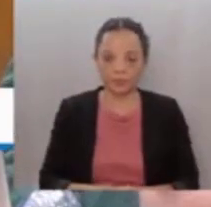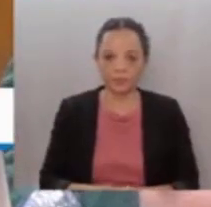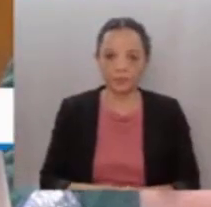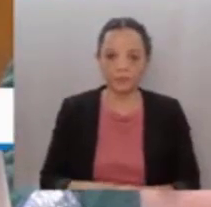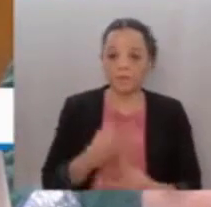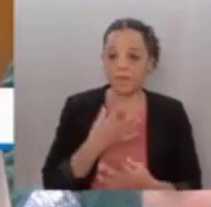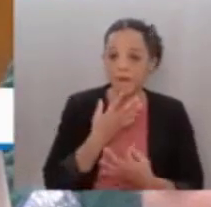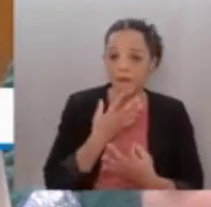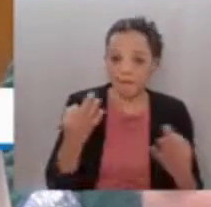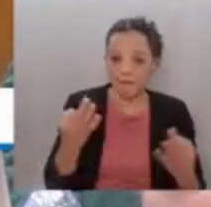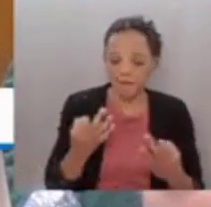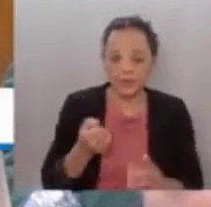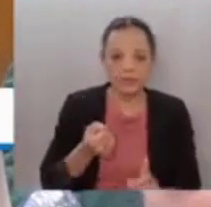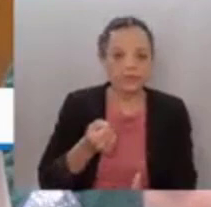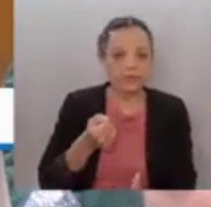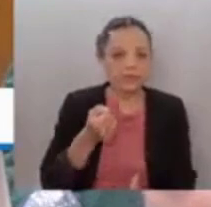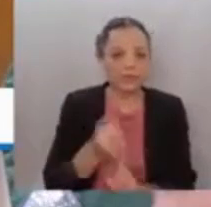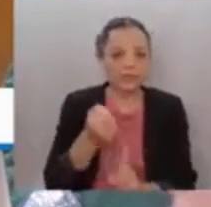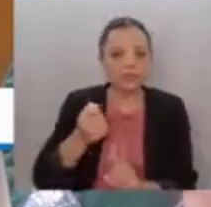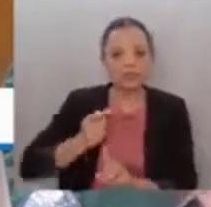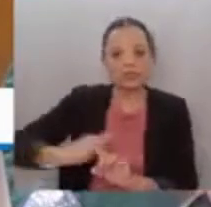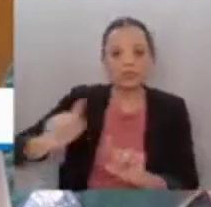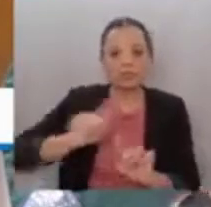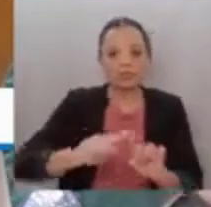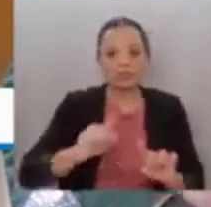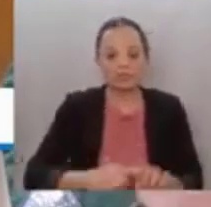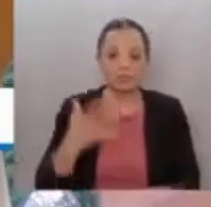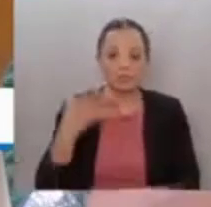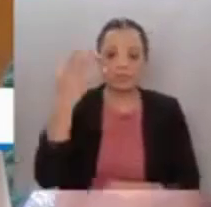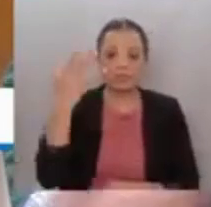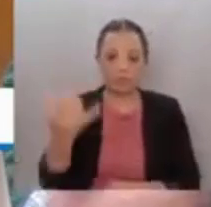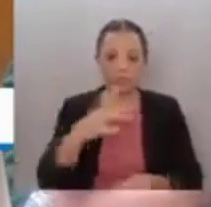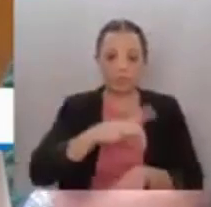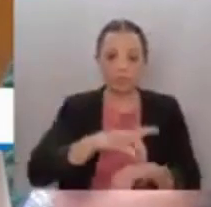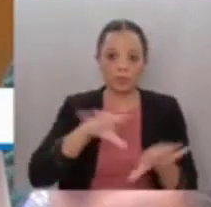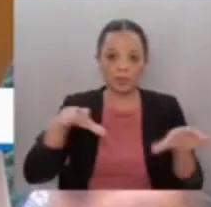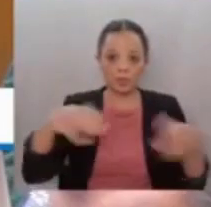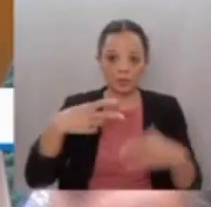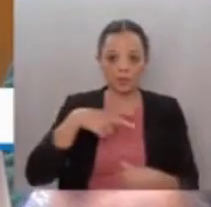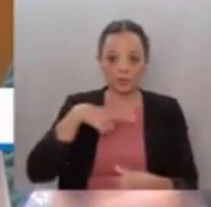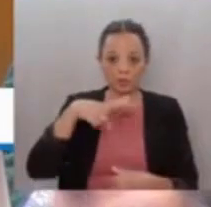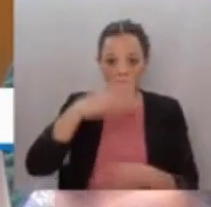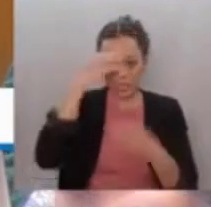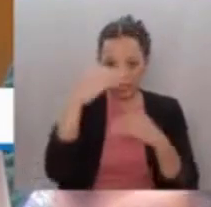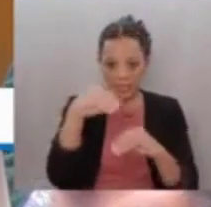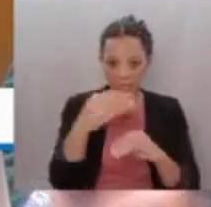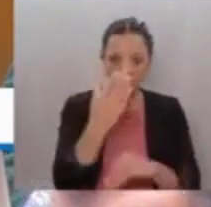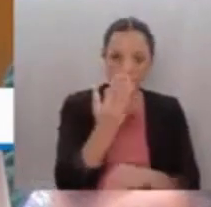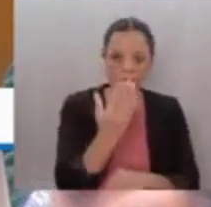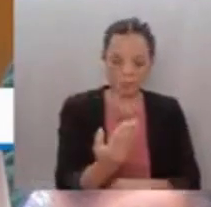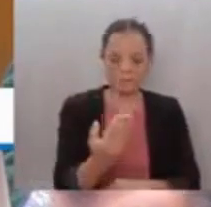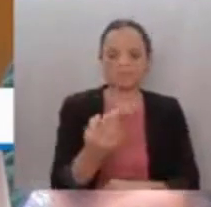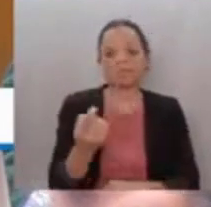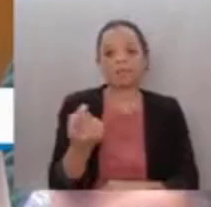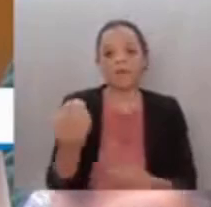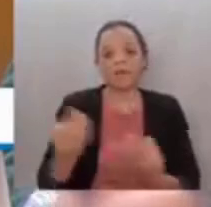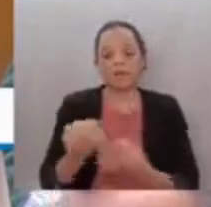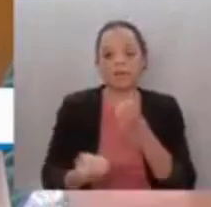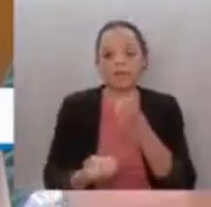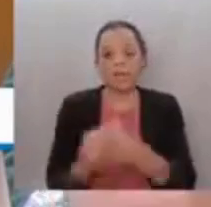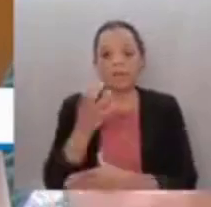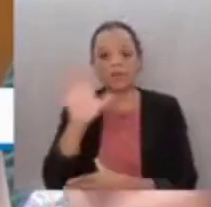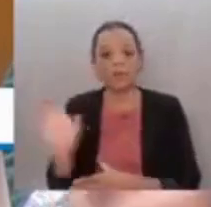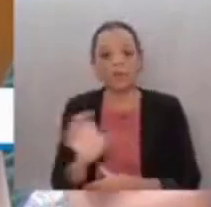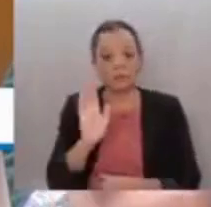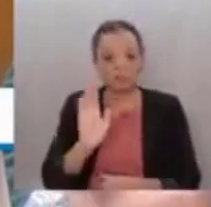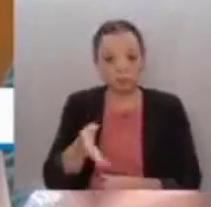que o ensino em Portugal enfrenta e para os quais já foram criados mecanismos, deparamos-nos agora com o enorme